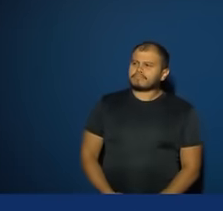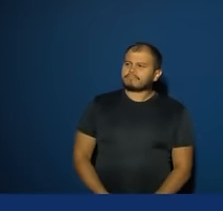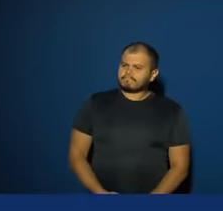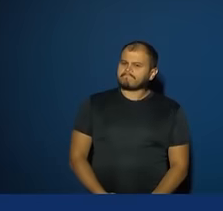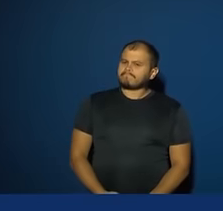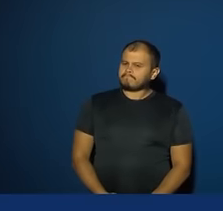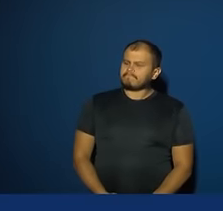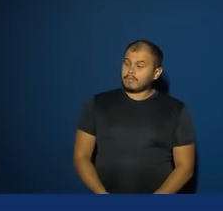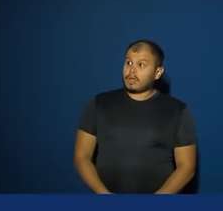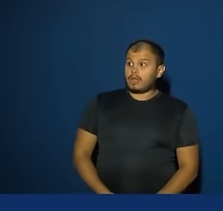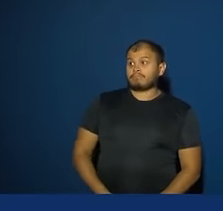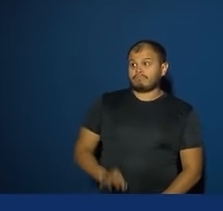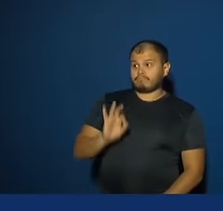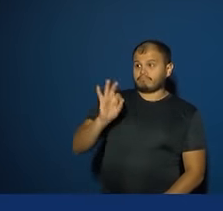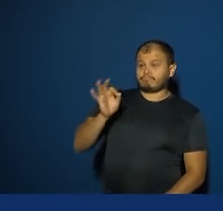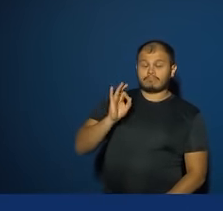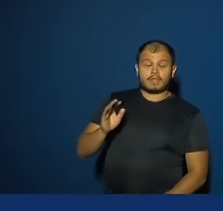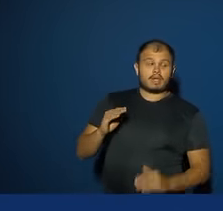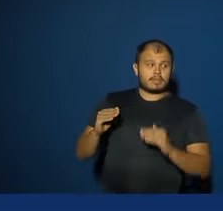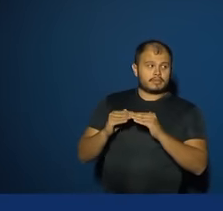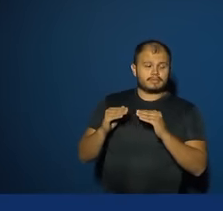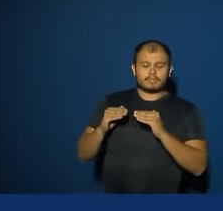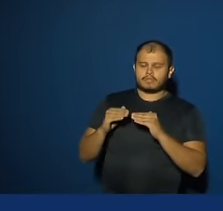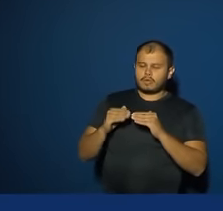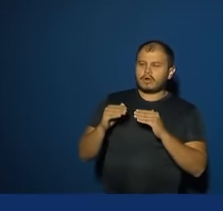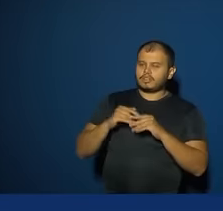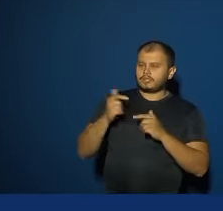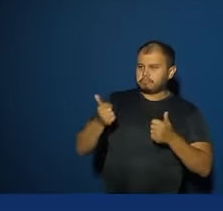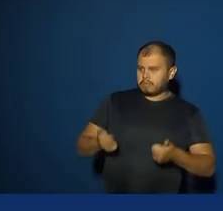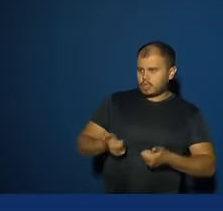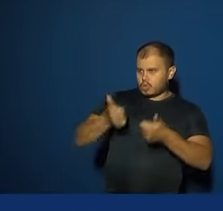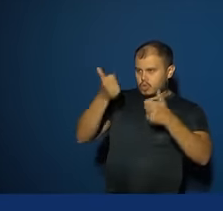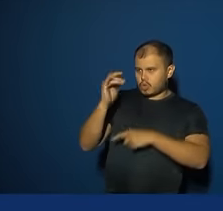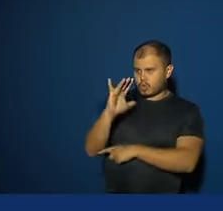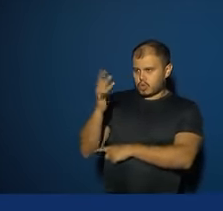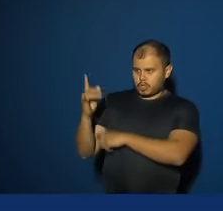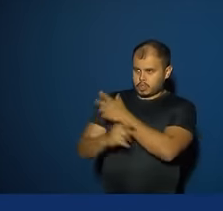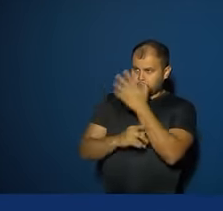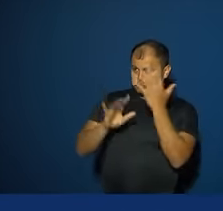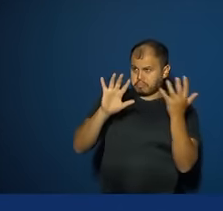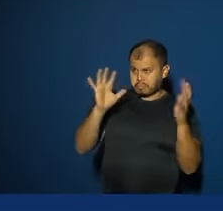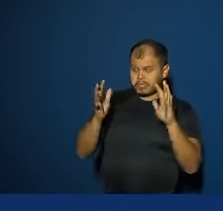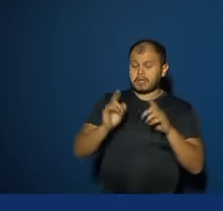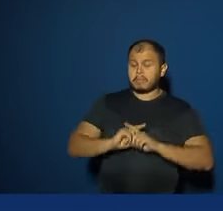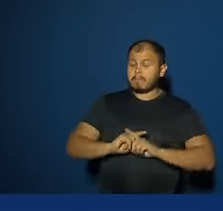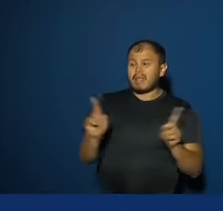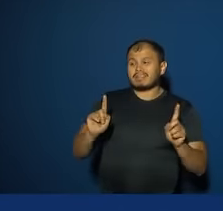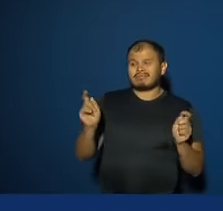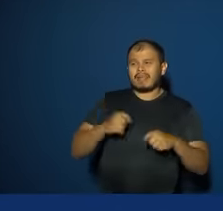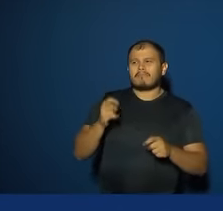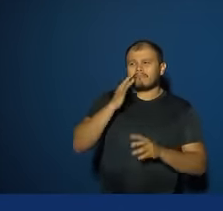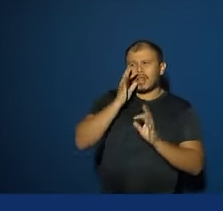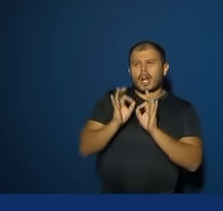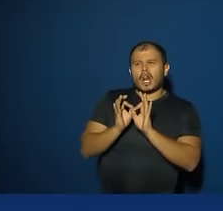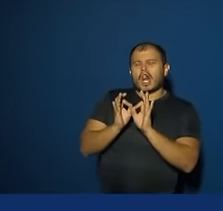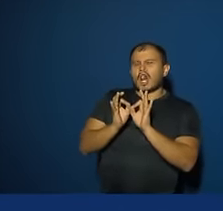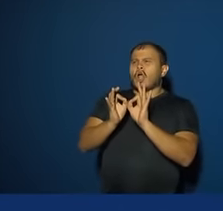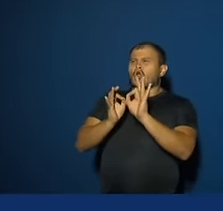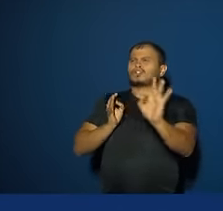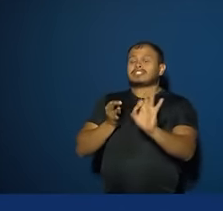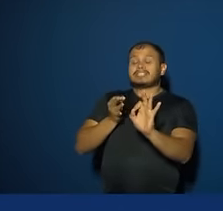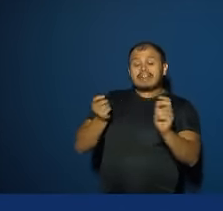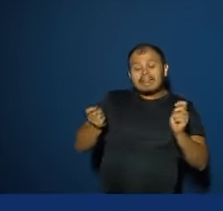modo eu acho que a gente melhorou na questão ambiental mas estamos longe do nosso potencial a gente tem uma excelente